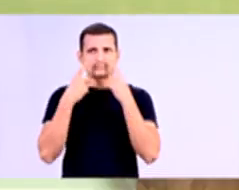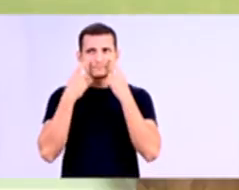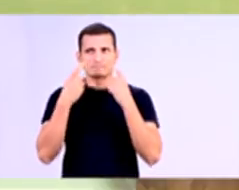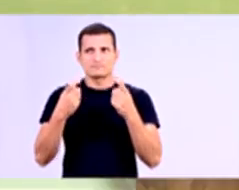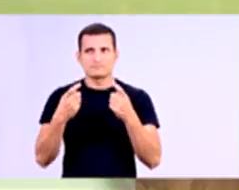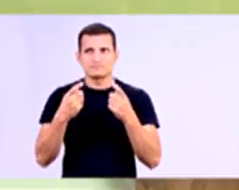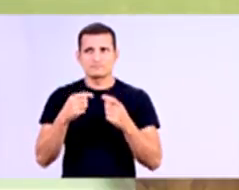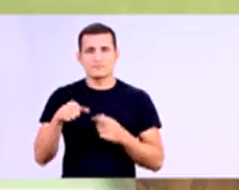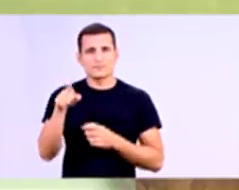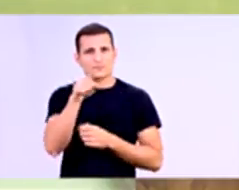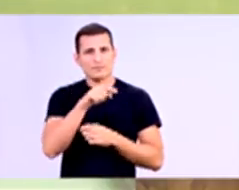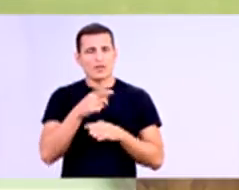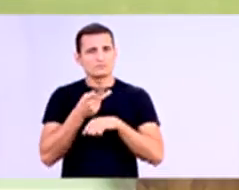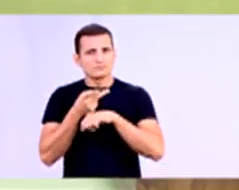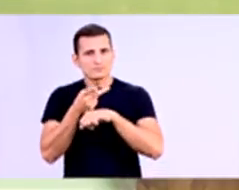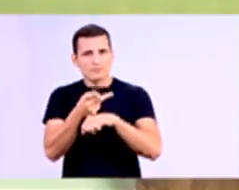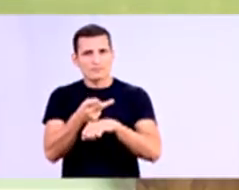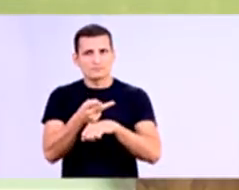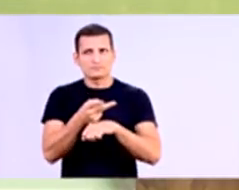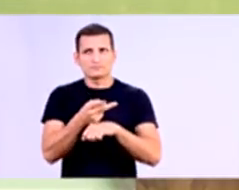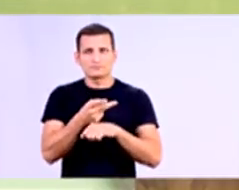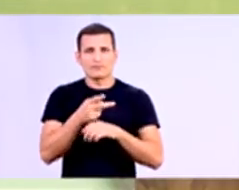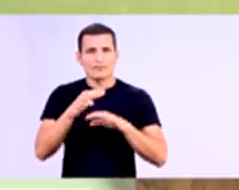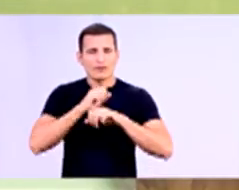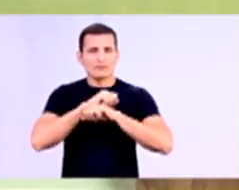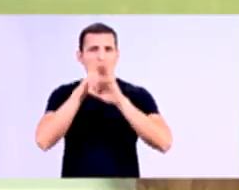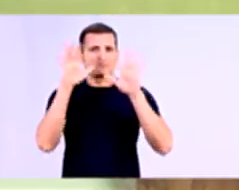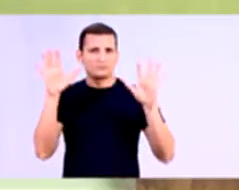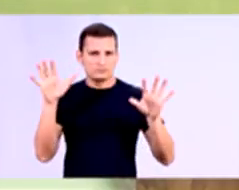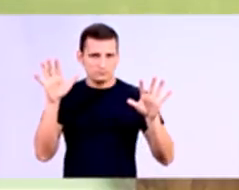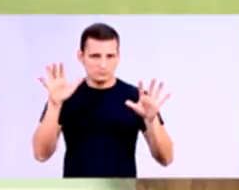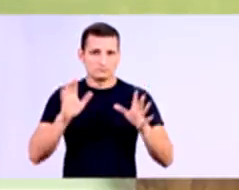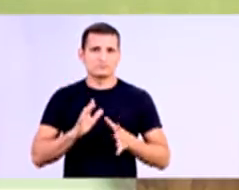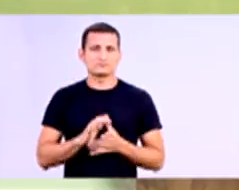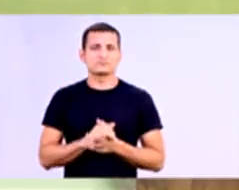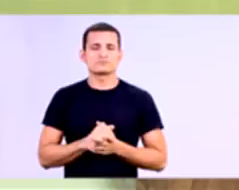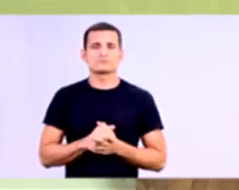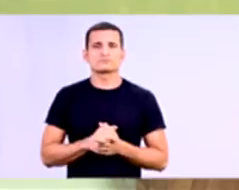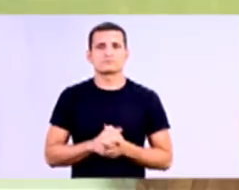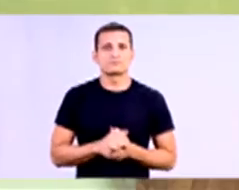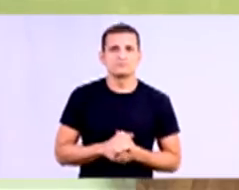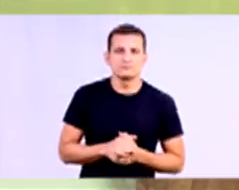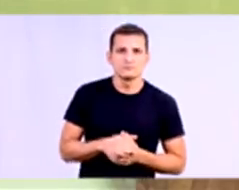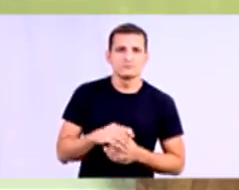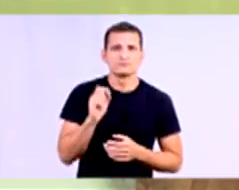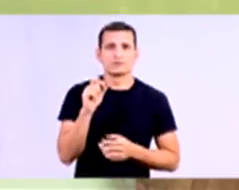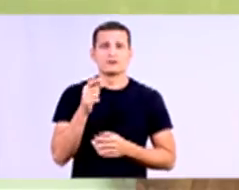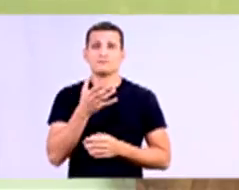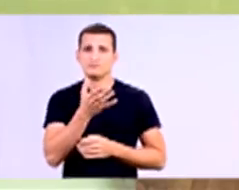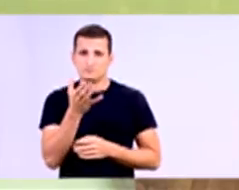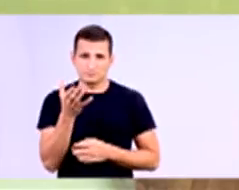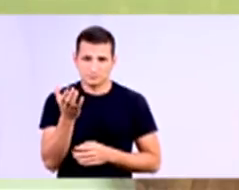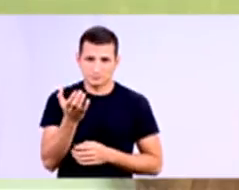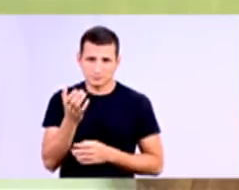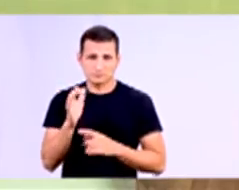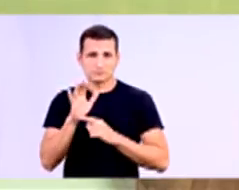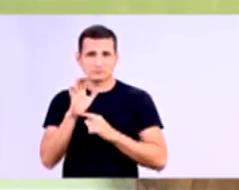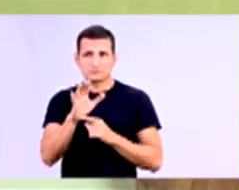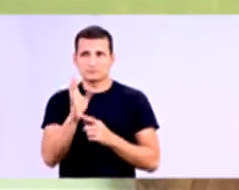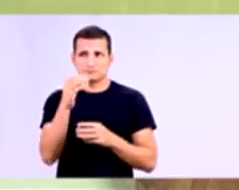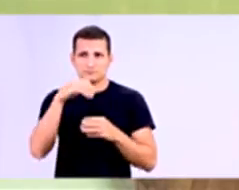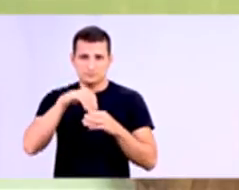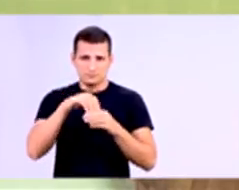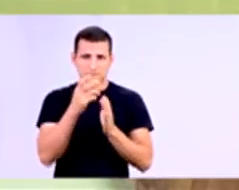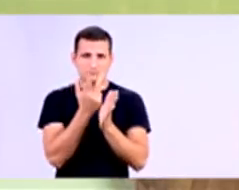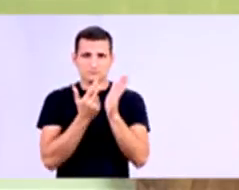interessante que vocês procurem ser claros naquilo que vocês querem demonstrar dentro do